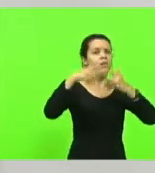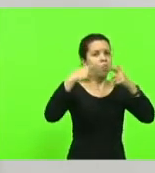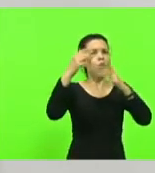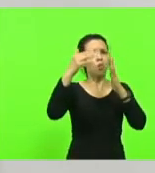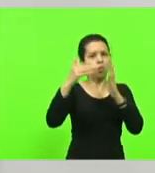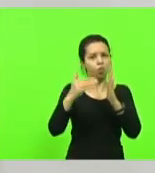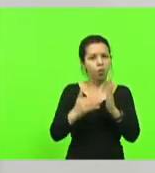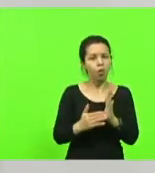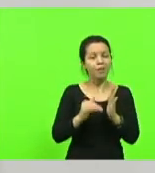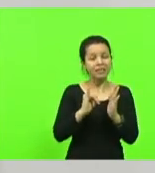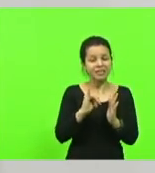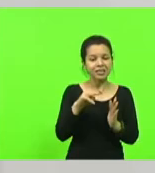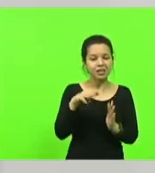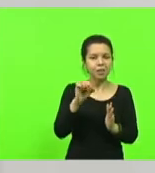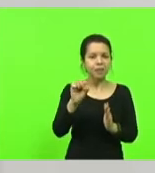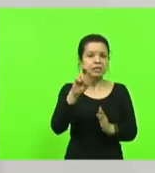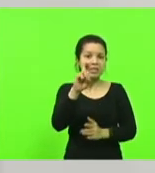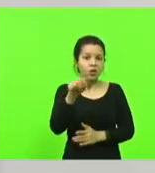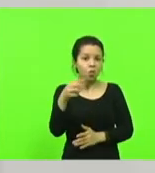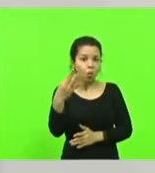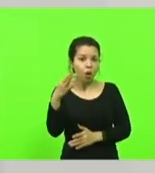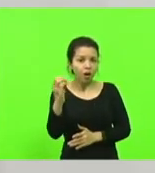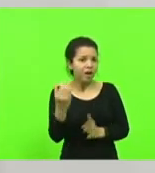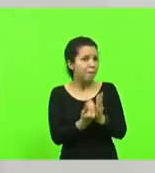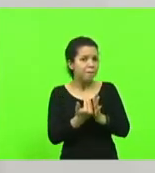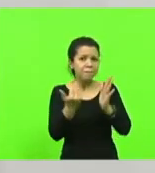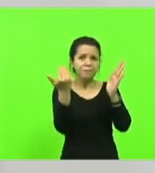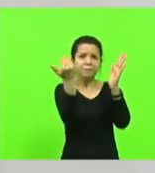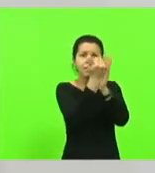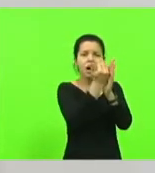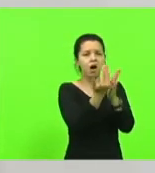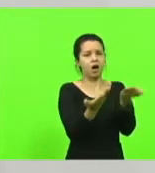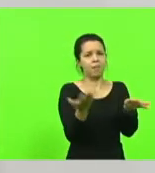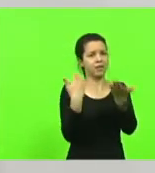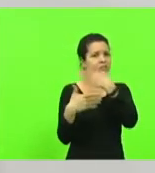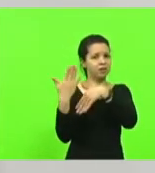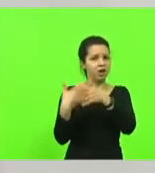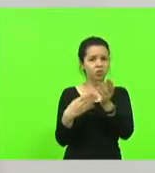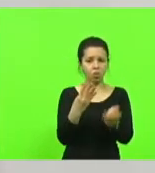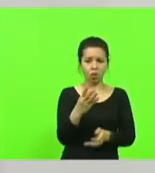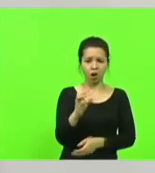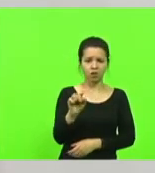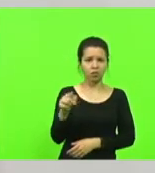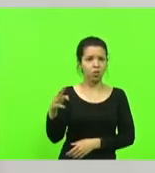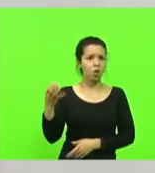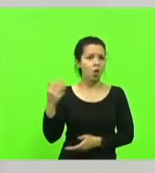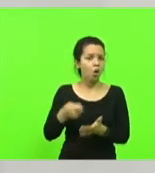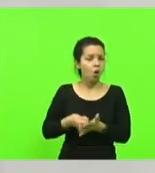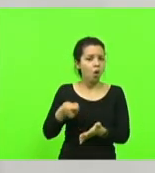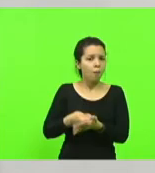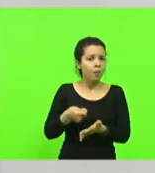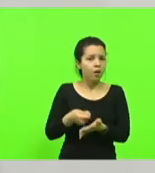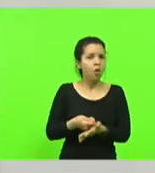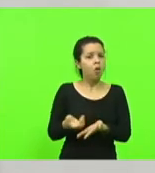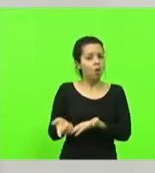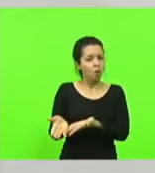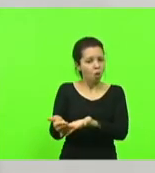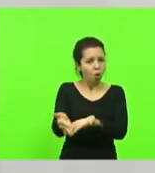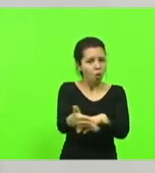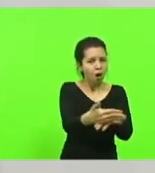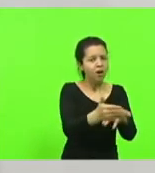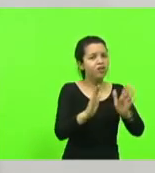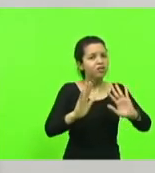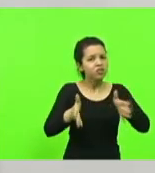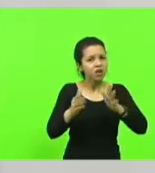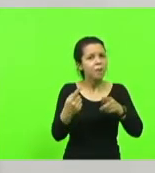cobrarmos o ICMS de 5,40, é muito mais do que os 4 e pouco que cobrava no ano passado. O governo já está arrecadando muito mais. Para quem